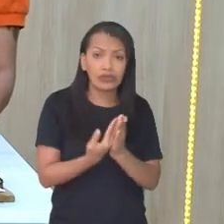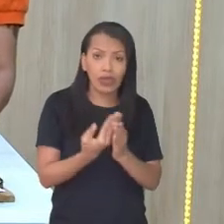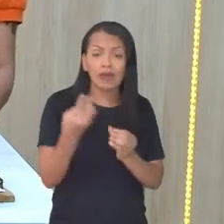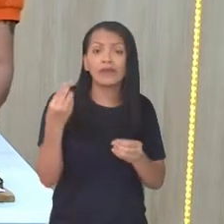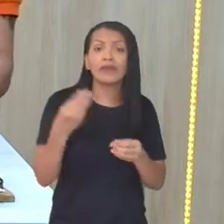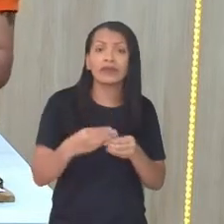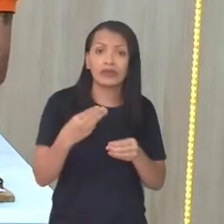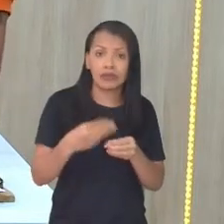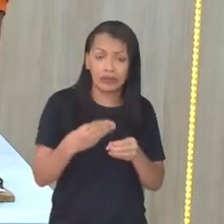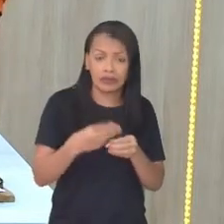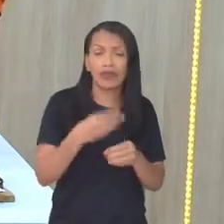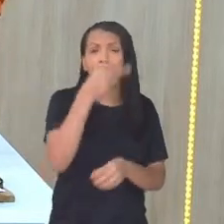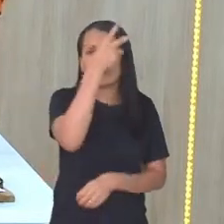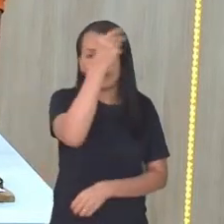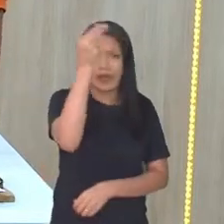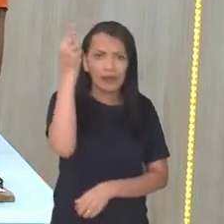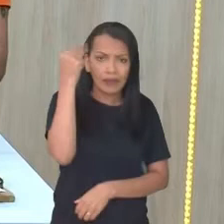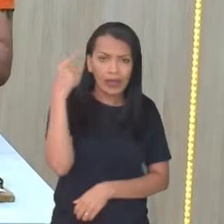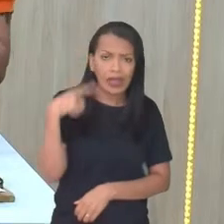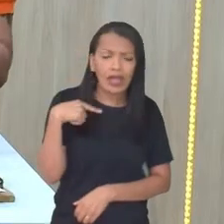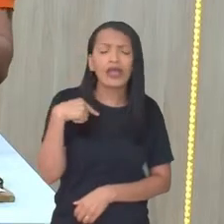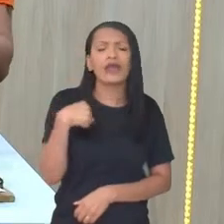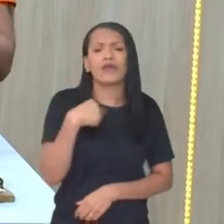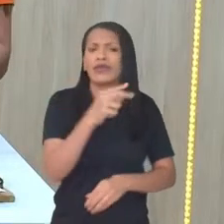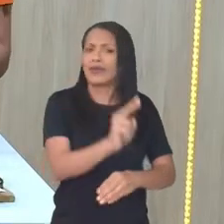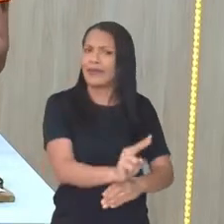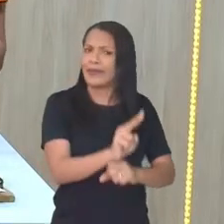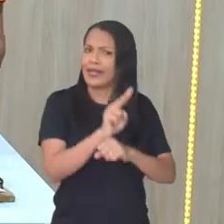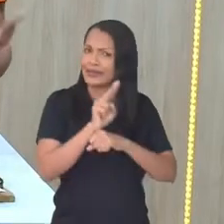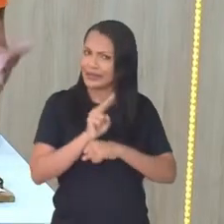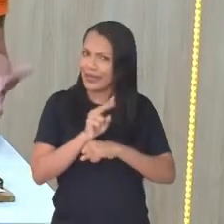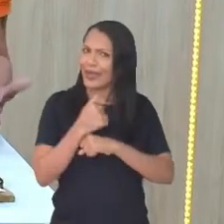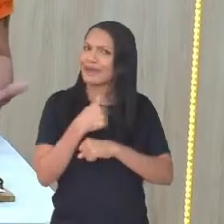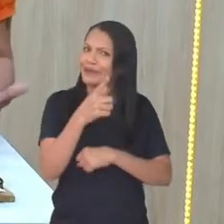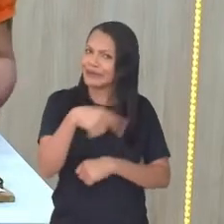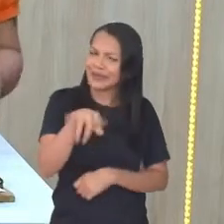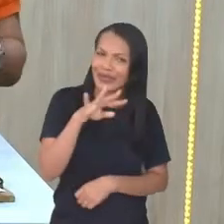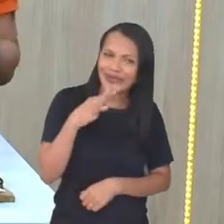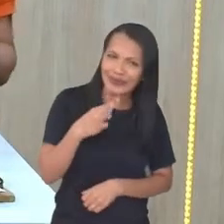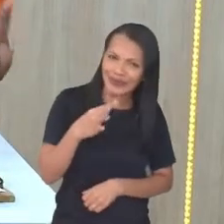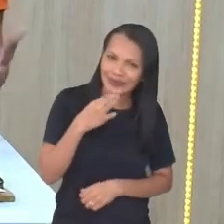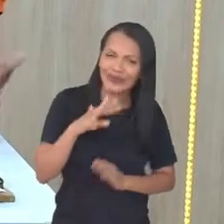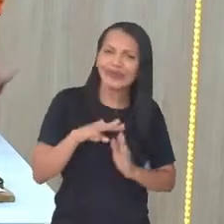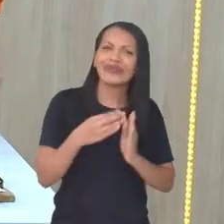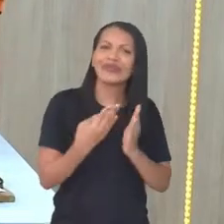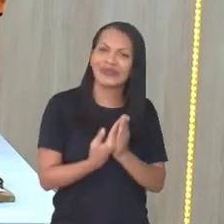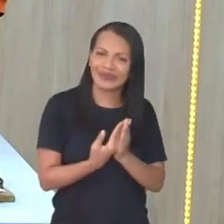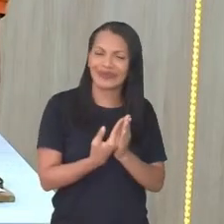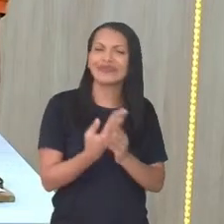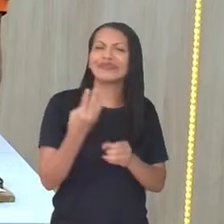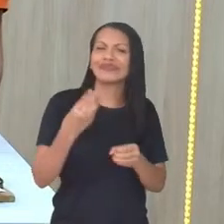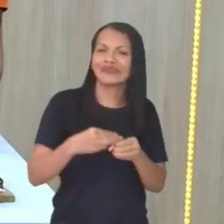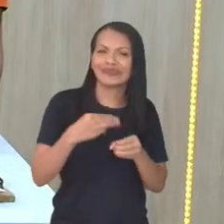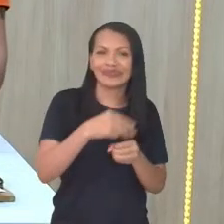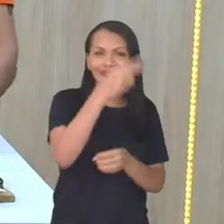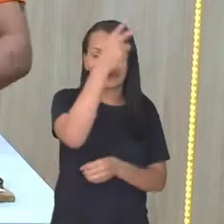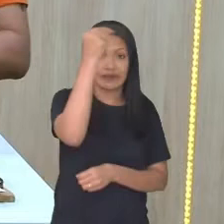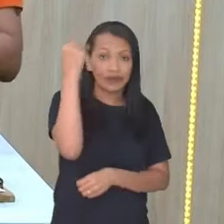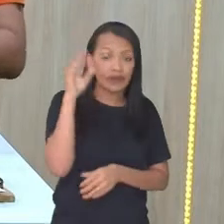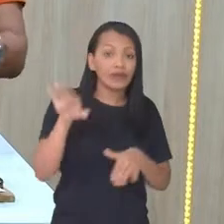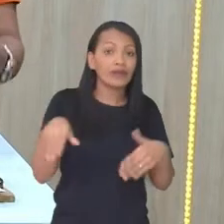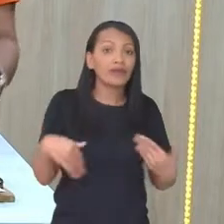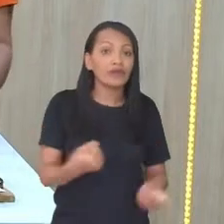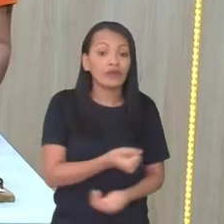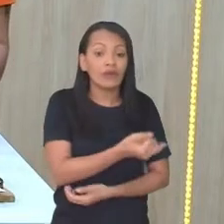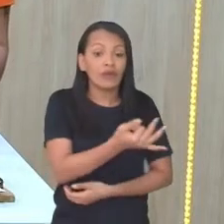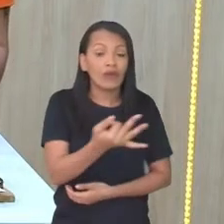que maravilha! Né? Esse material eu peguei emprestado para trazer para cá para vocês conhecerem de uma escola da rede municipal. Então, a gente, quanto